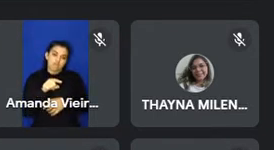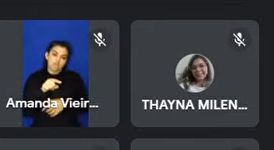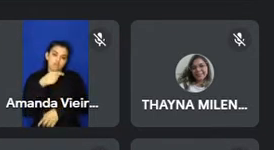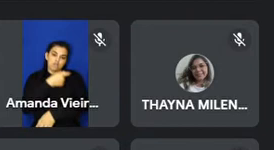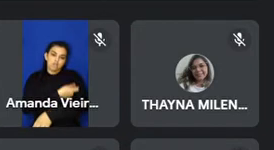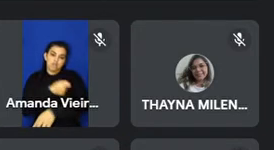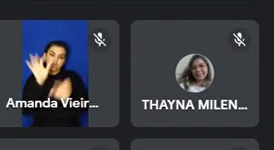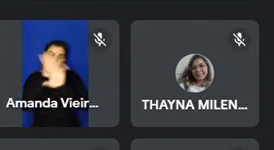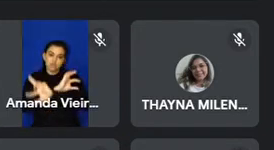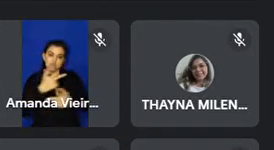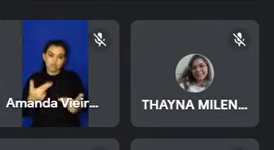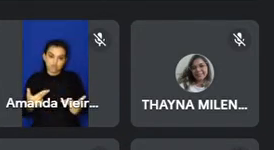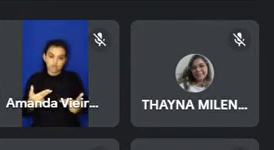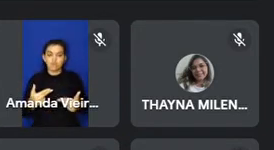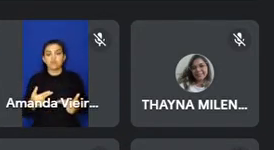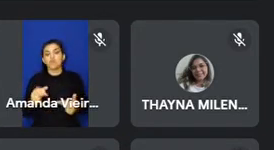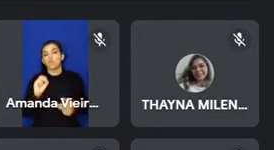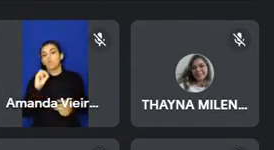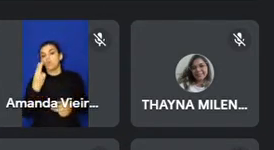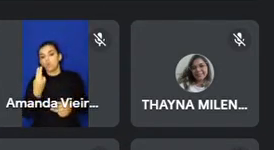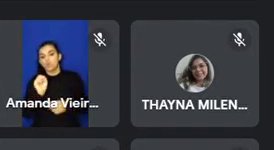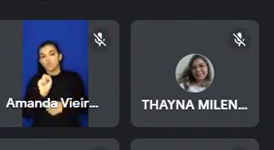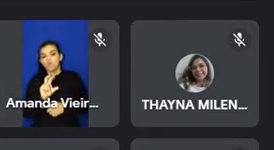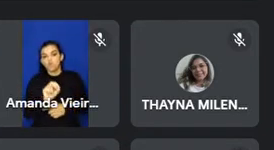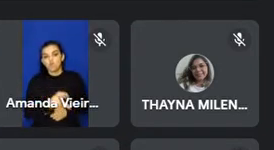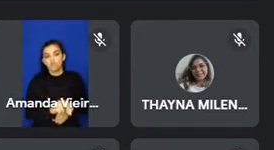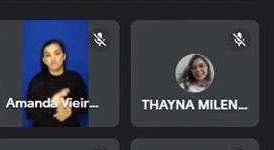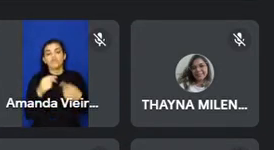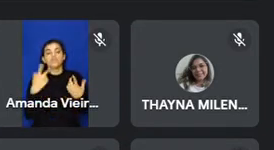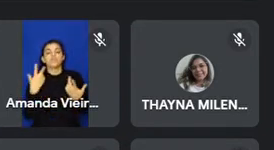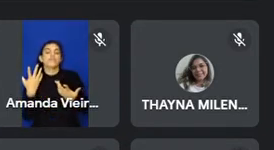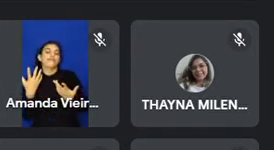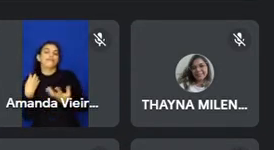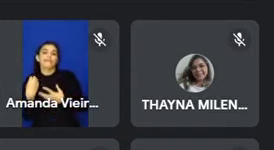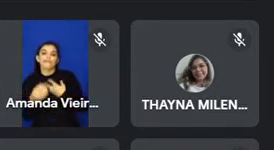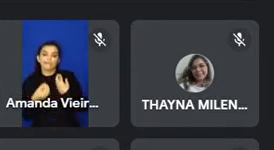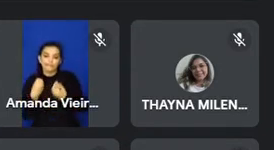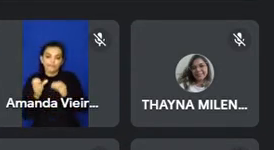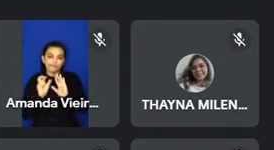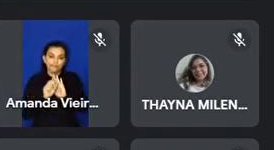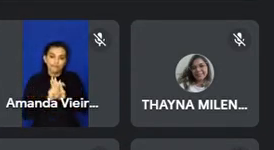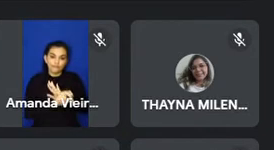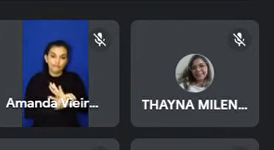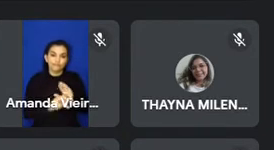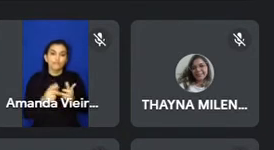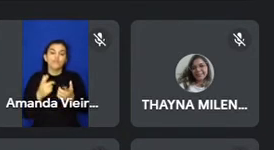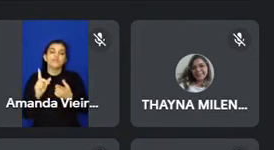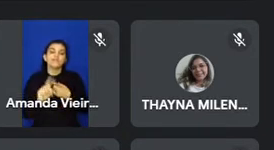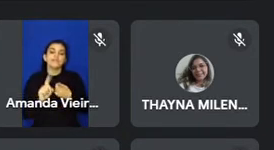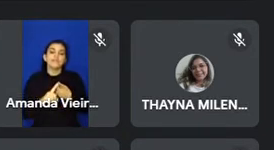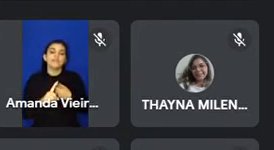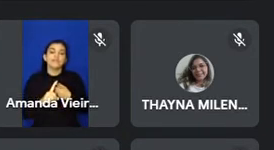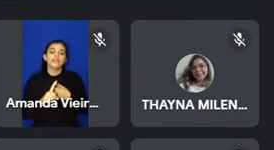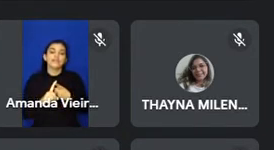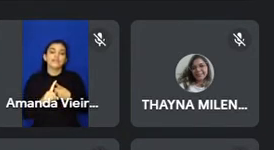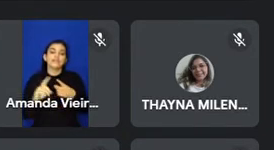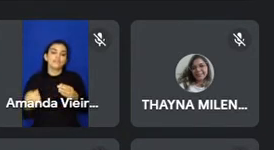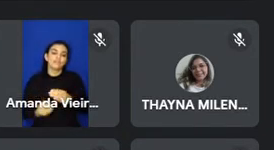tipo de antígeno em um animal. Tem a produção natural do organismo